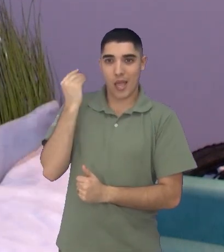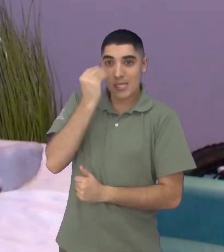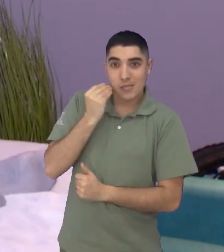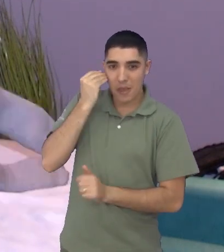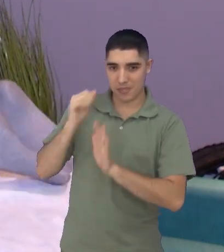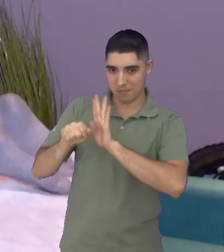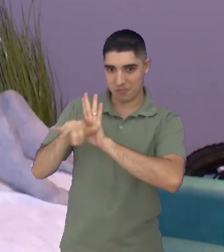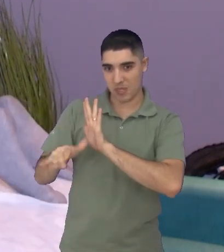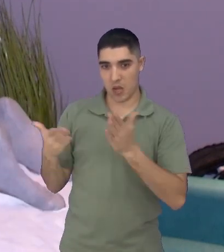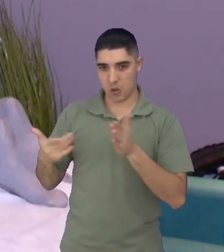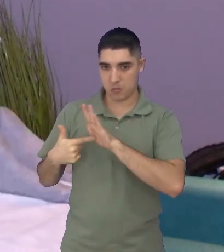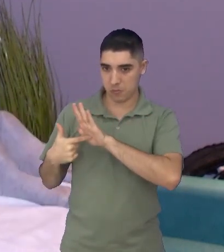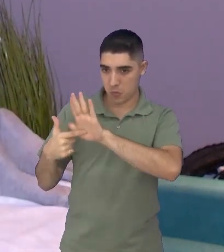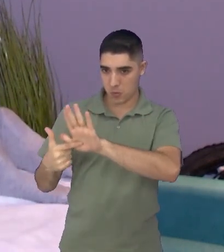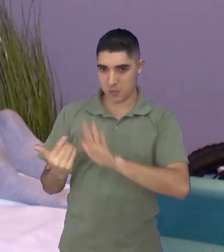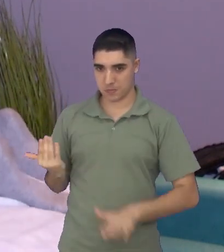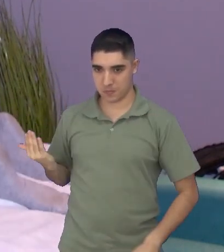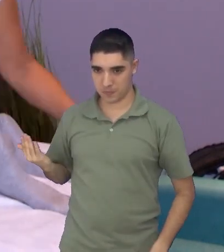reiki.